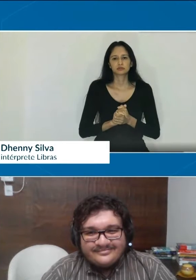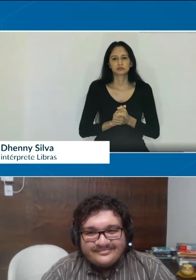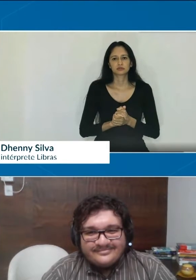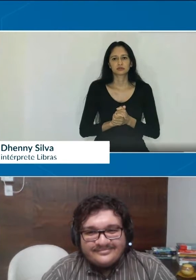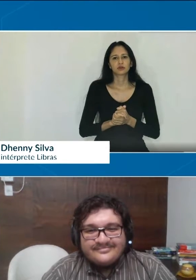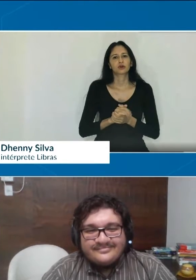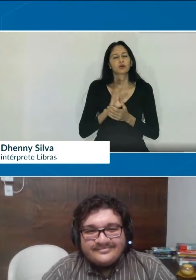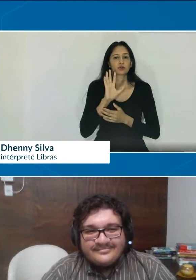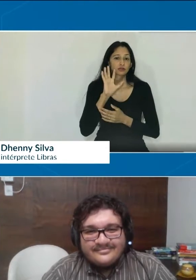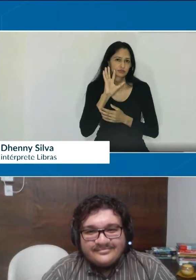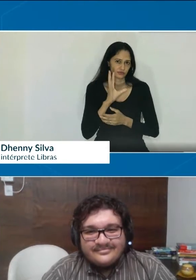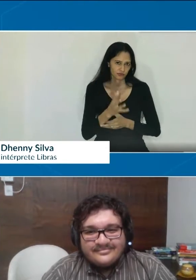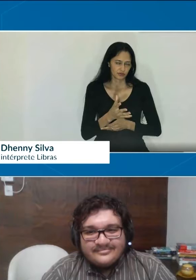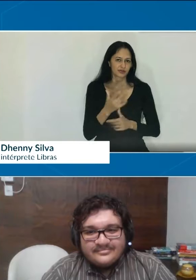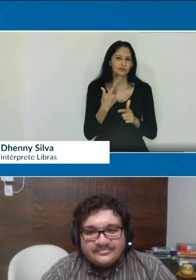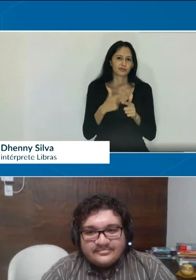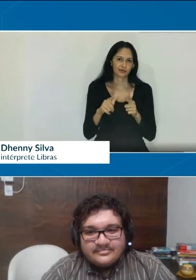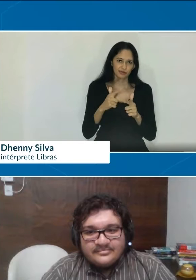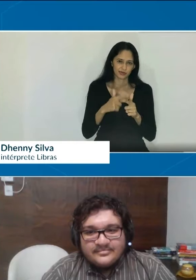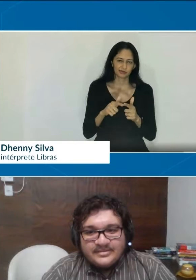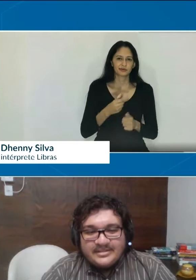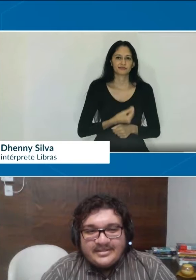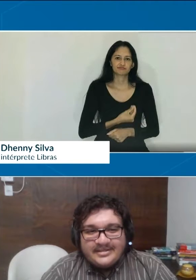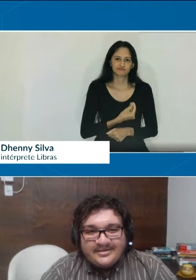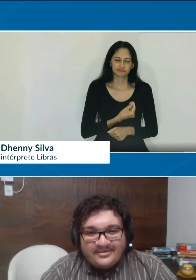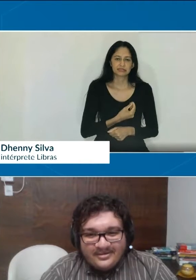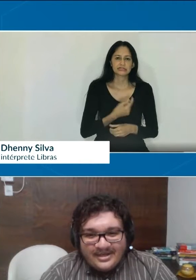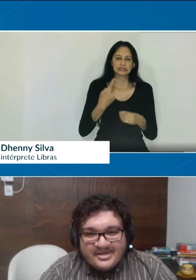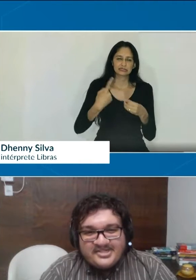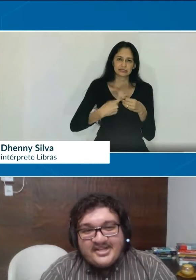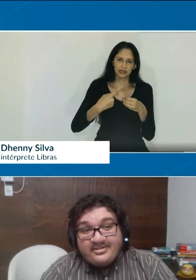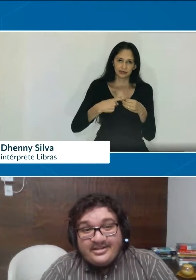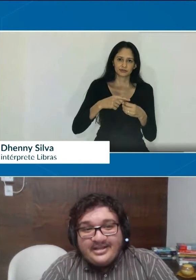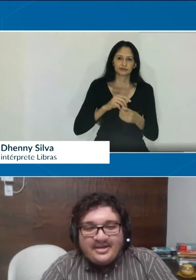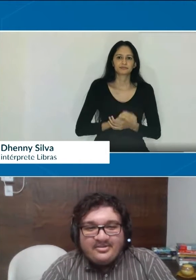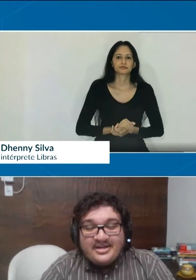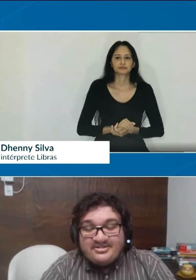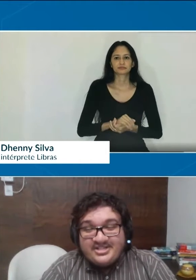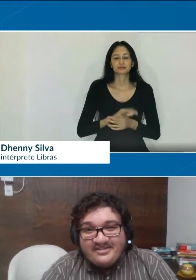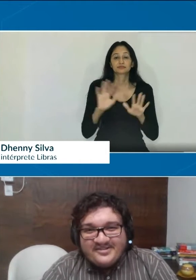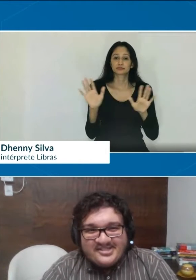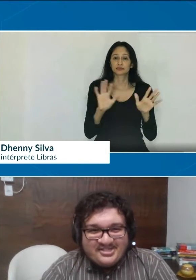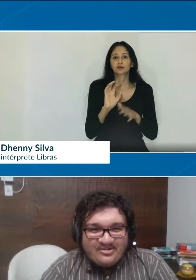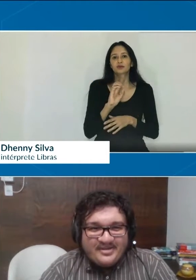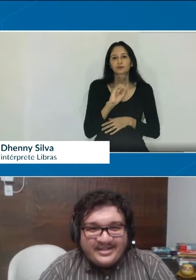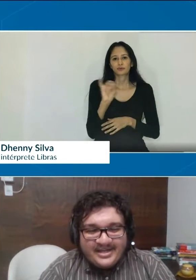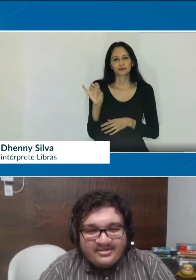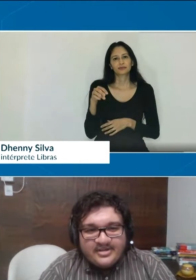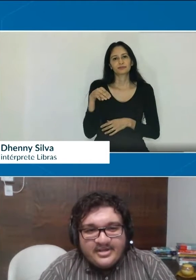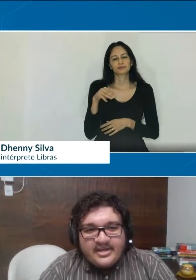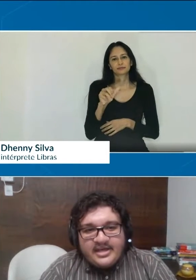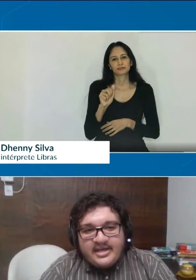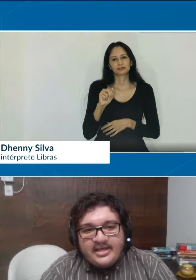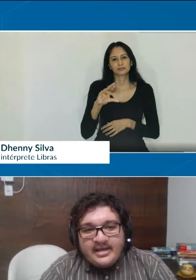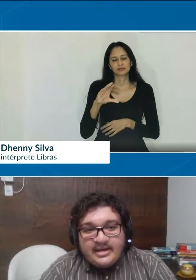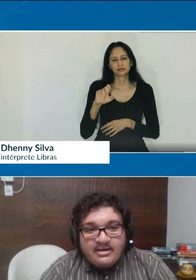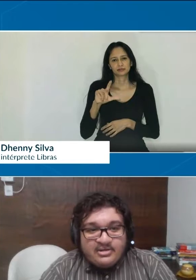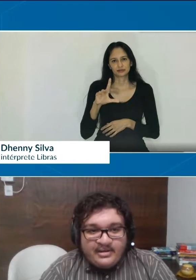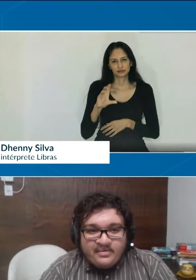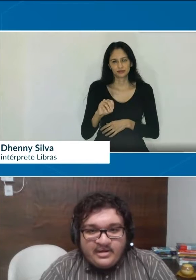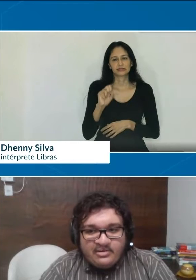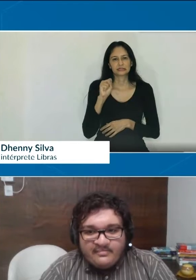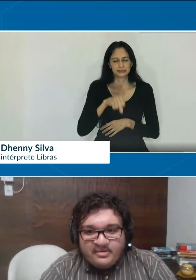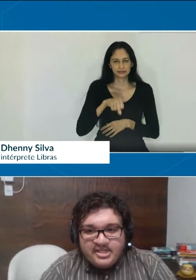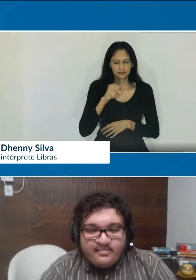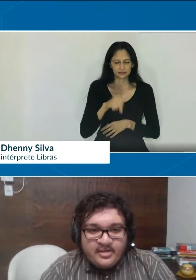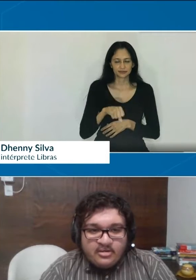os problemas de transporte que a gente tem nos centros urbanos? Olá, Marcelo. Claro, né? Eu já ia fazer esse comentário. Ao